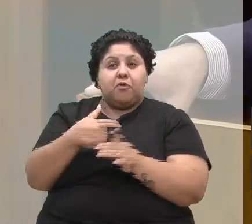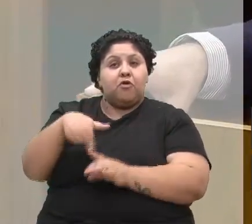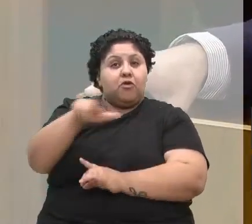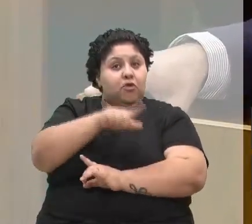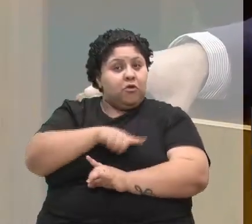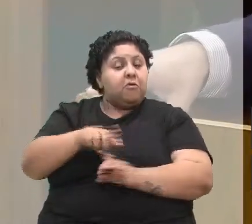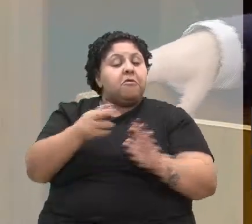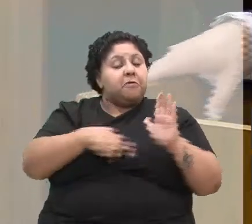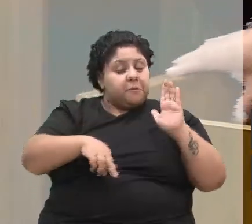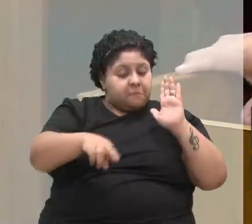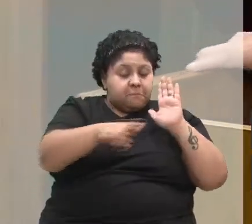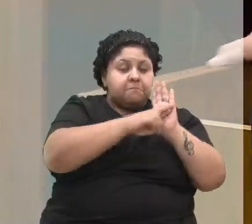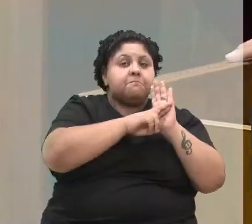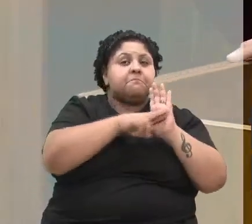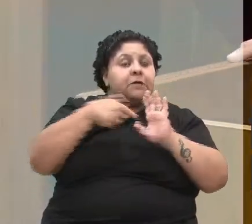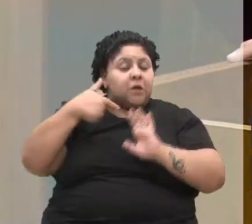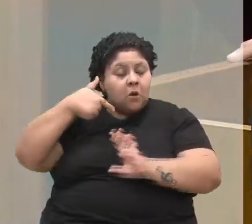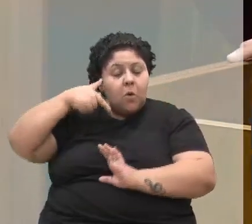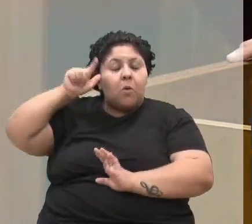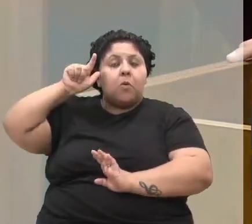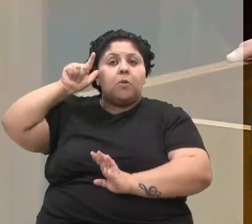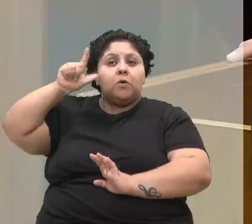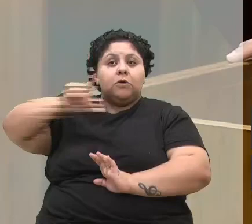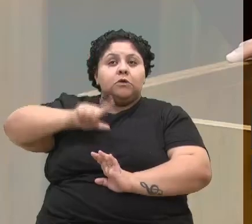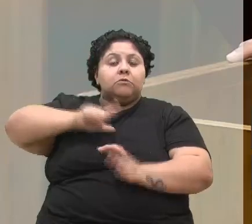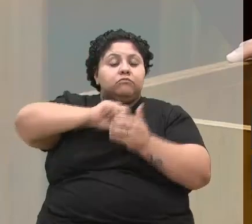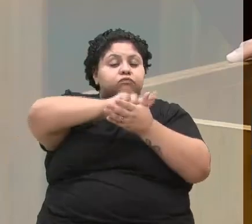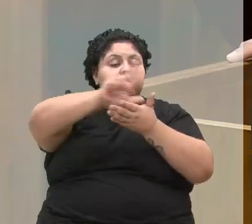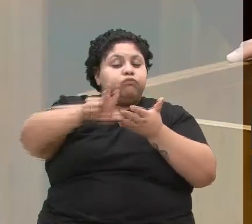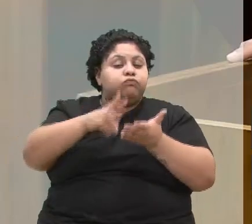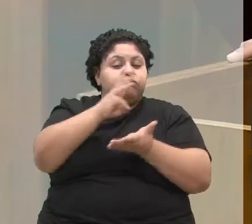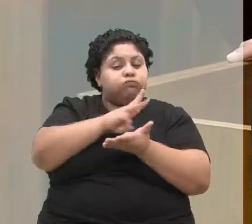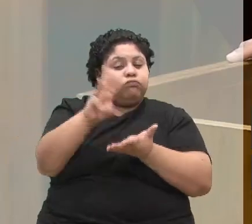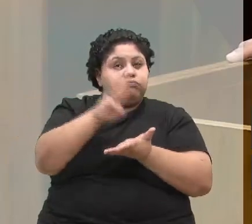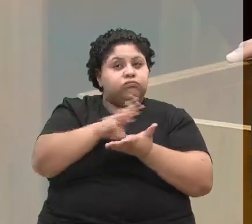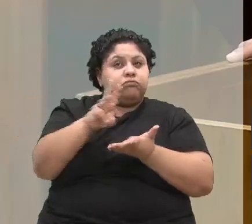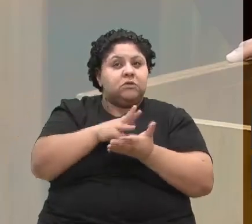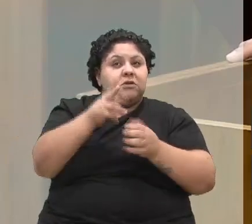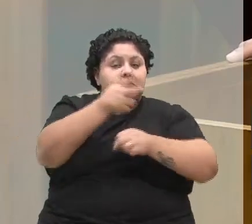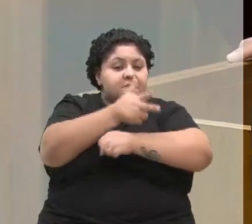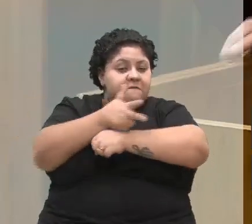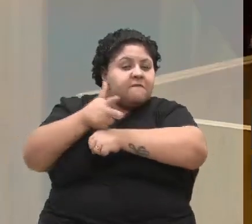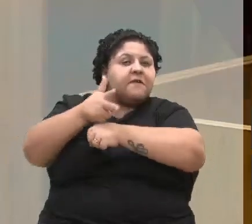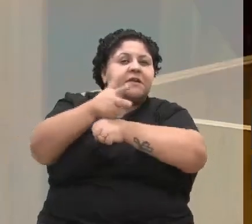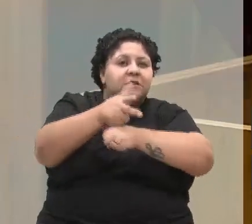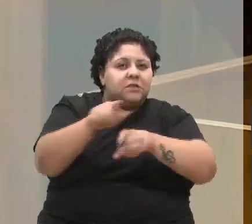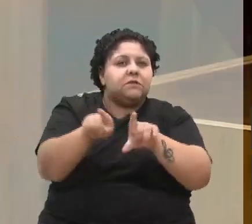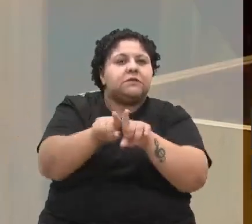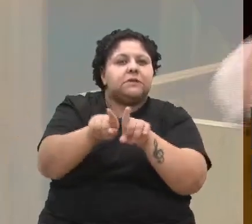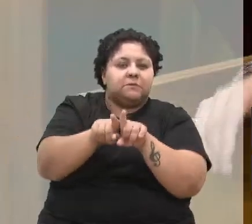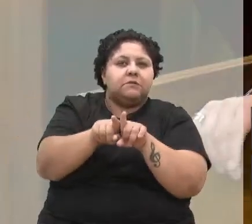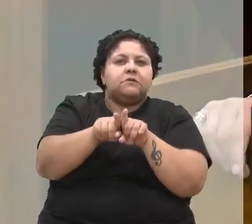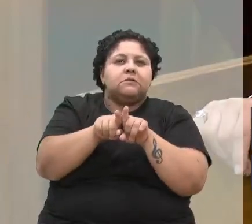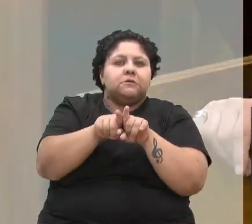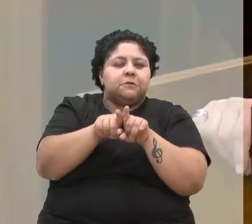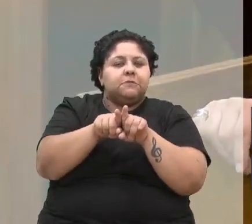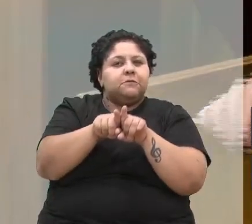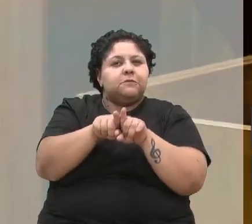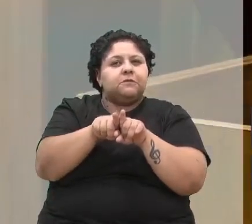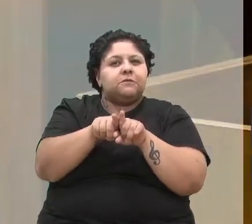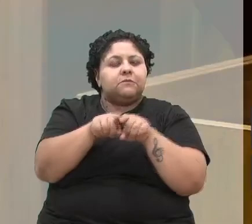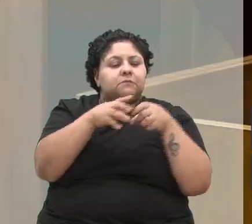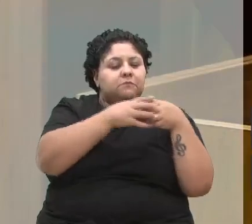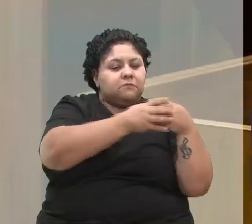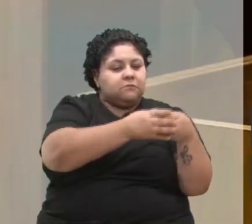dando resultado. Ontem, diversas mensagens de WhatsApp, vídeos inclusive, que de fato as